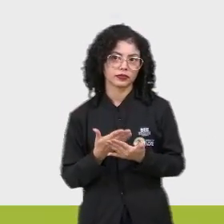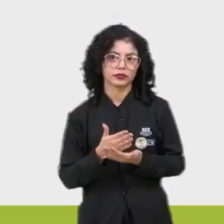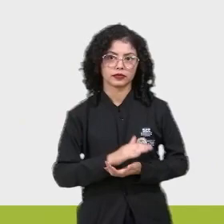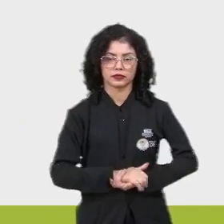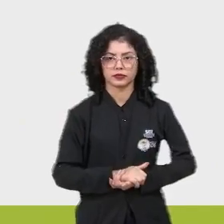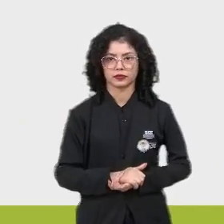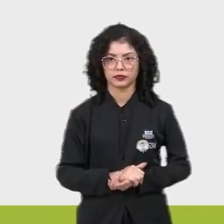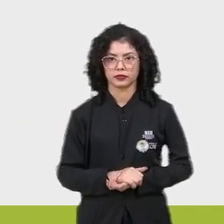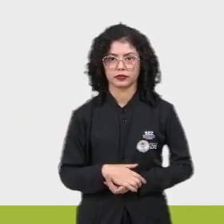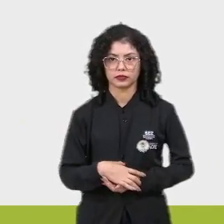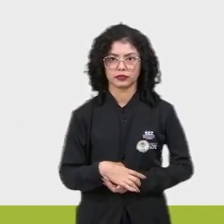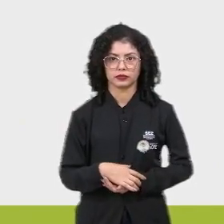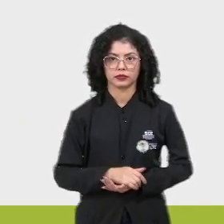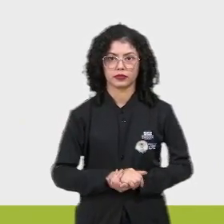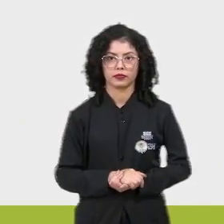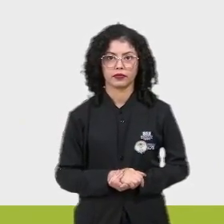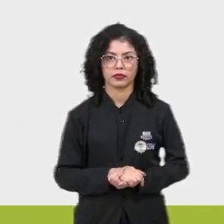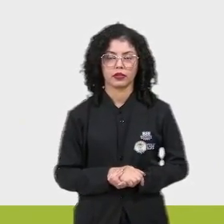hoje.